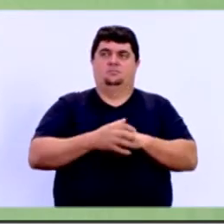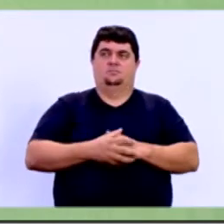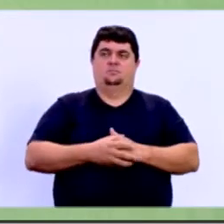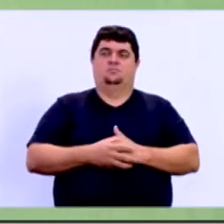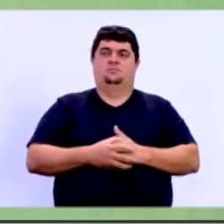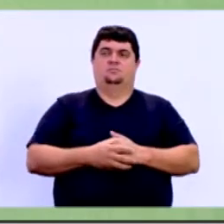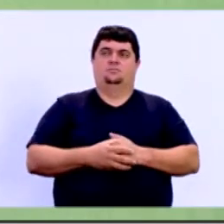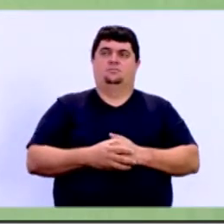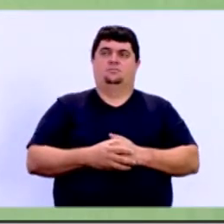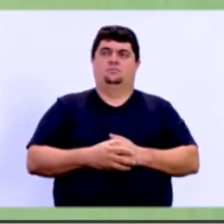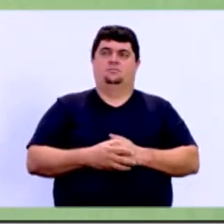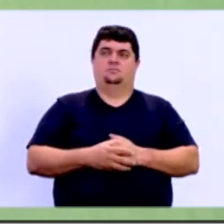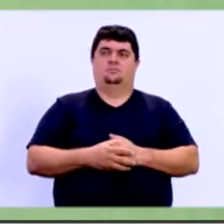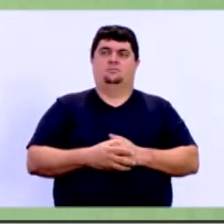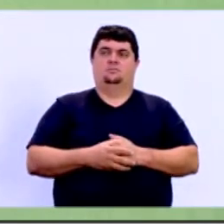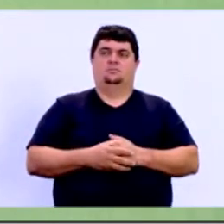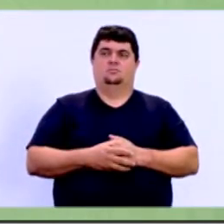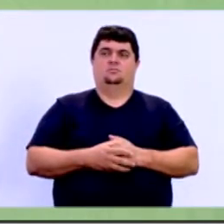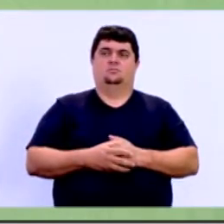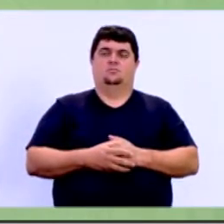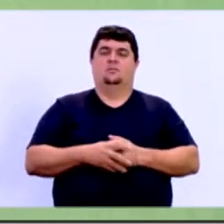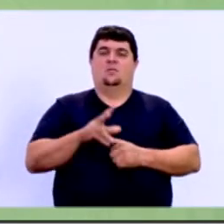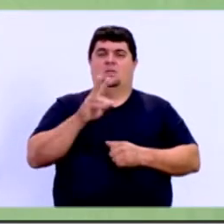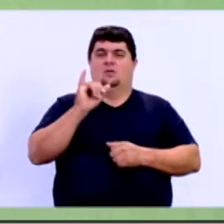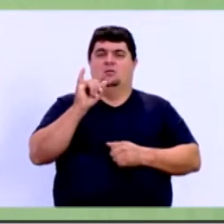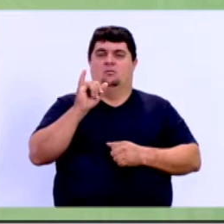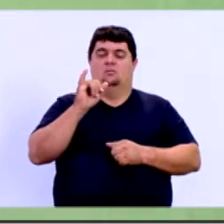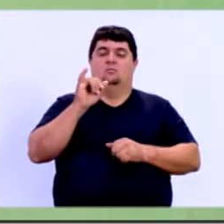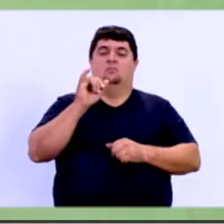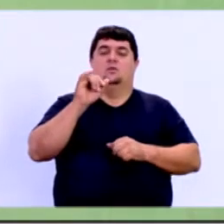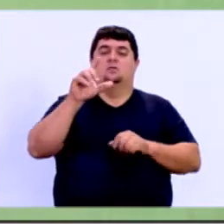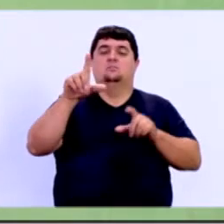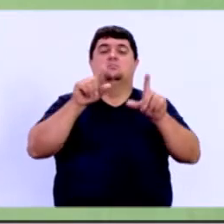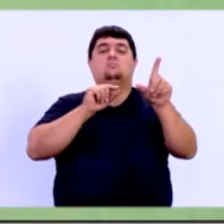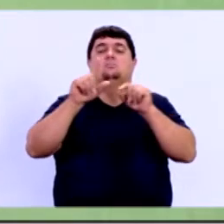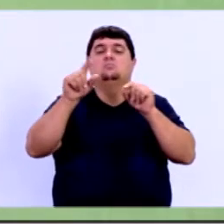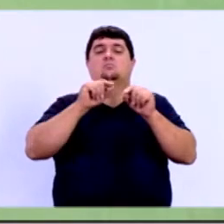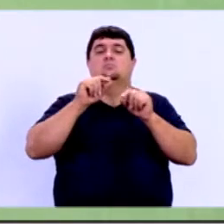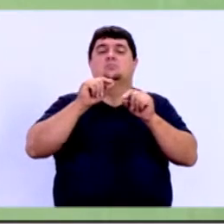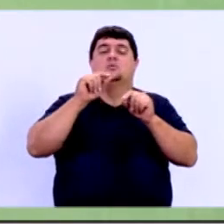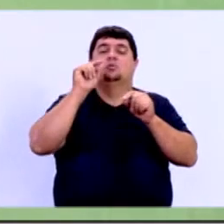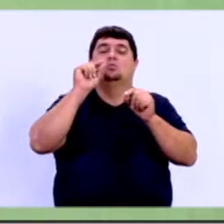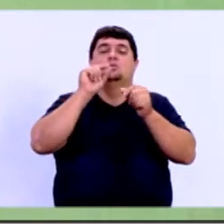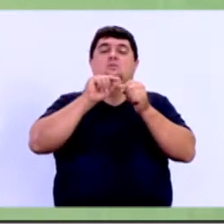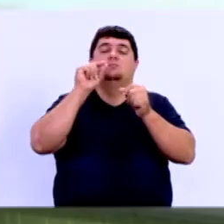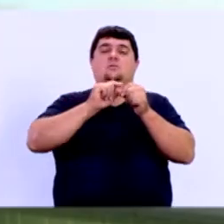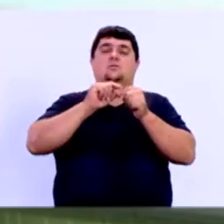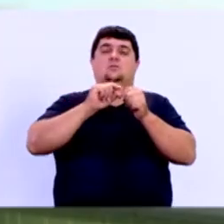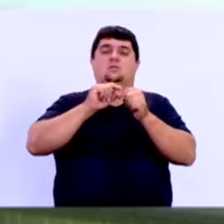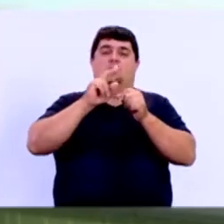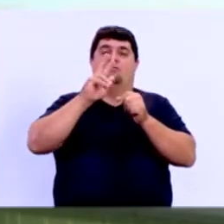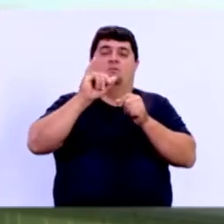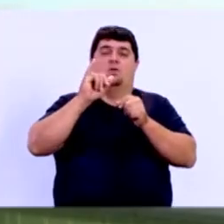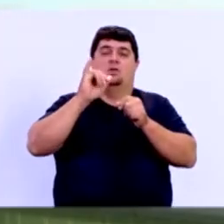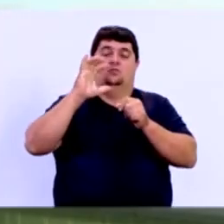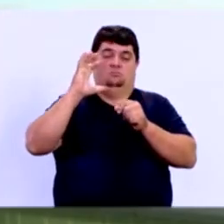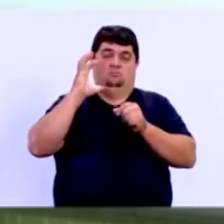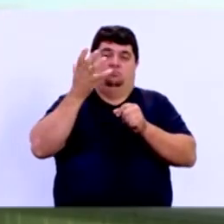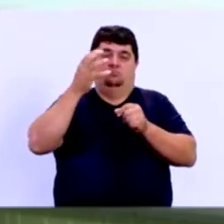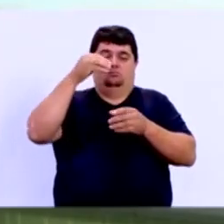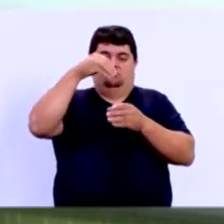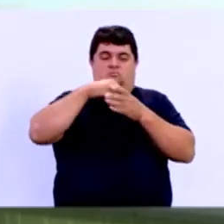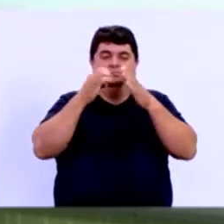Esse planejamento estratégico é que vai definir as ações que devem ocorrer dentro da